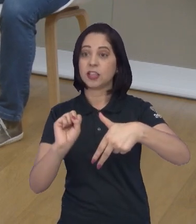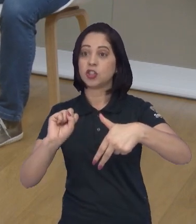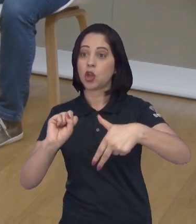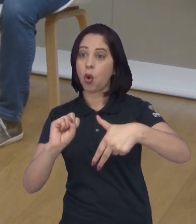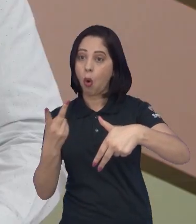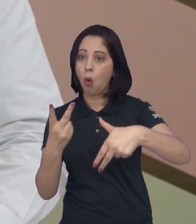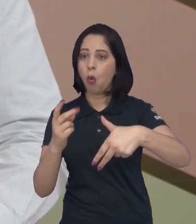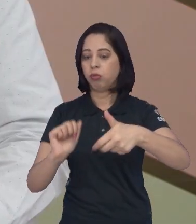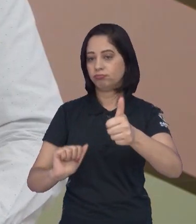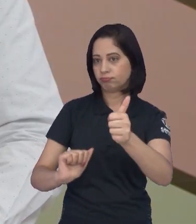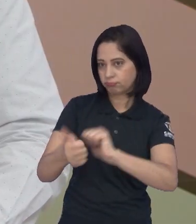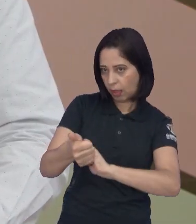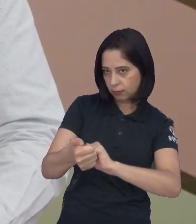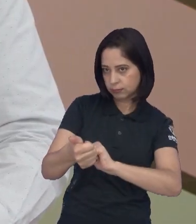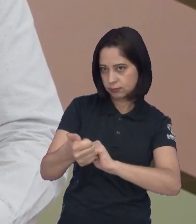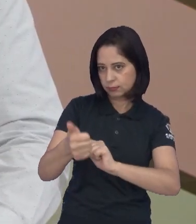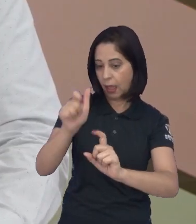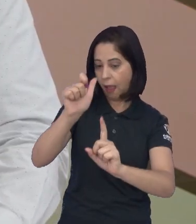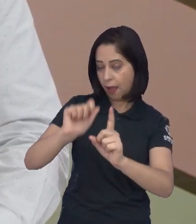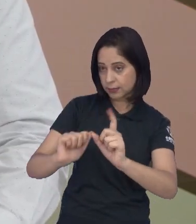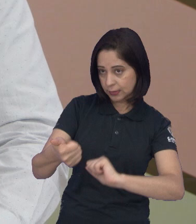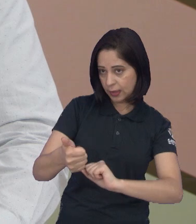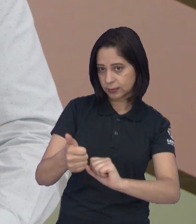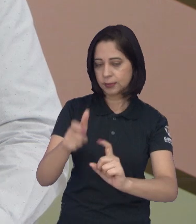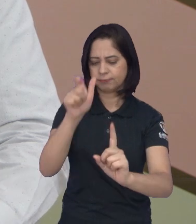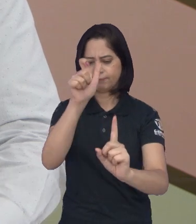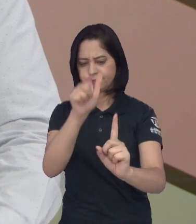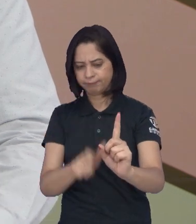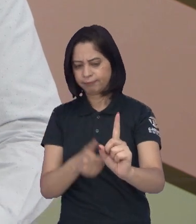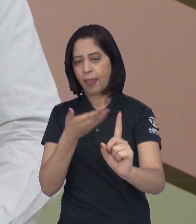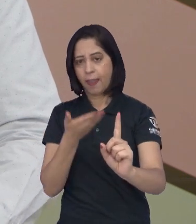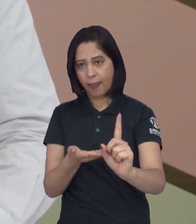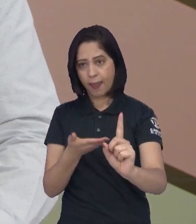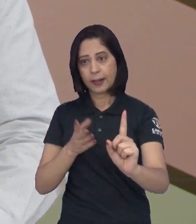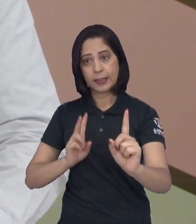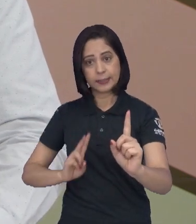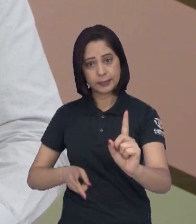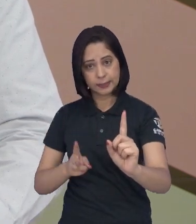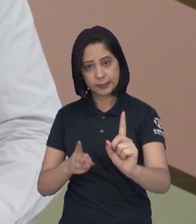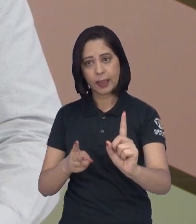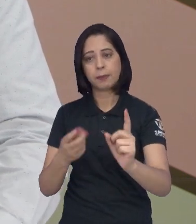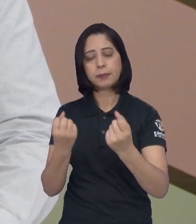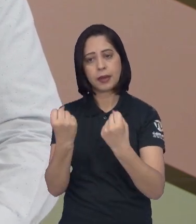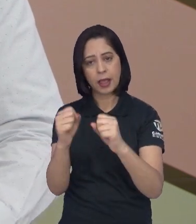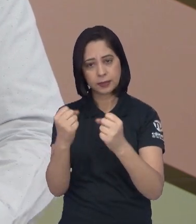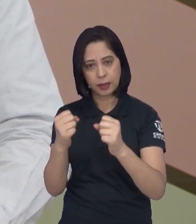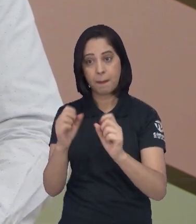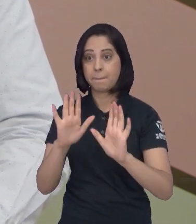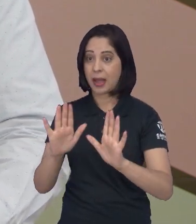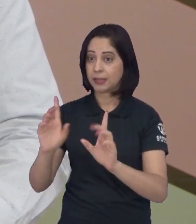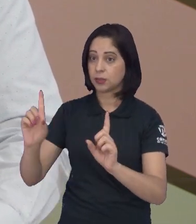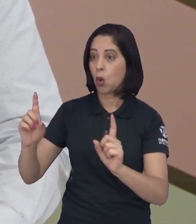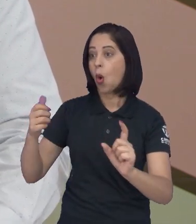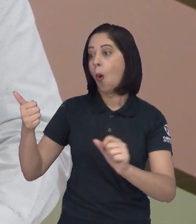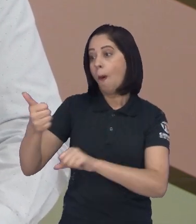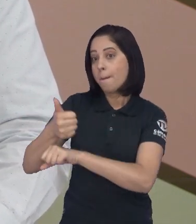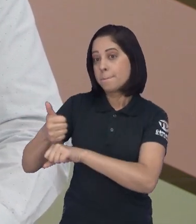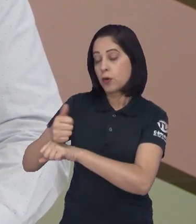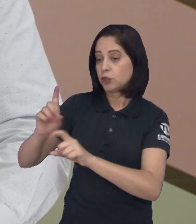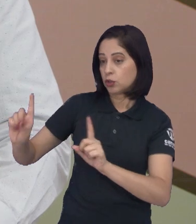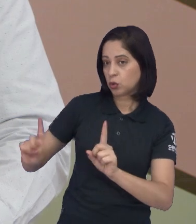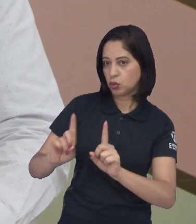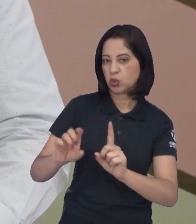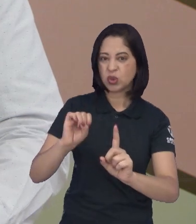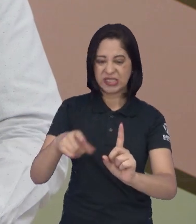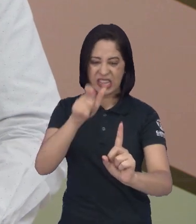orientação sim para ter algum tipo de de Treinamento algum tipo de atividade física sempre com orientação normalmente as pessoas de terceira idade